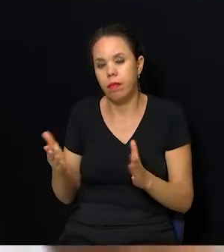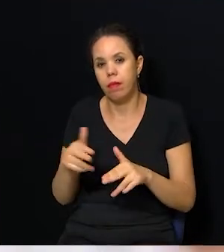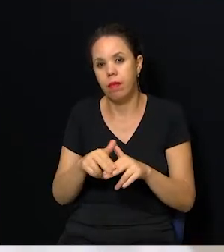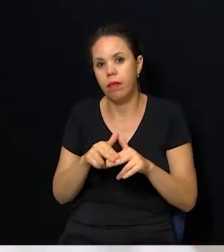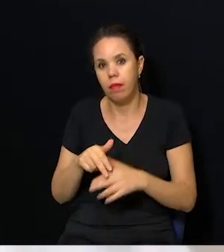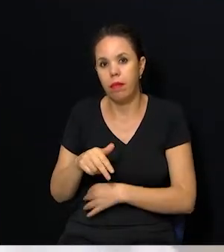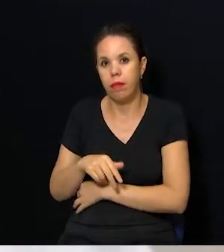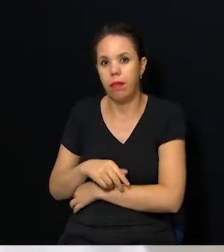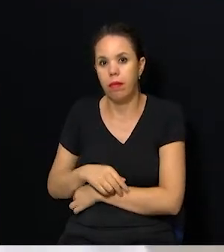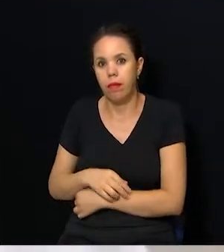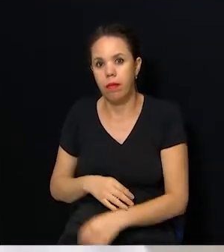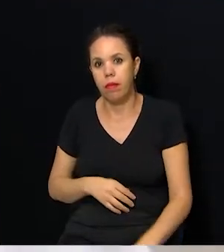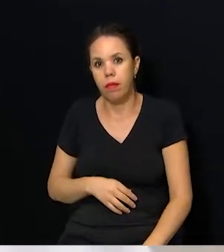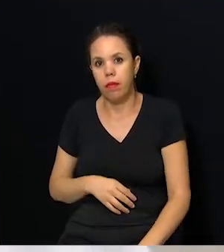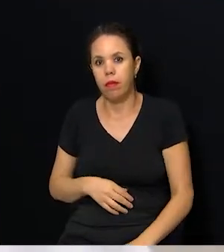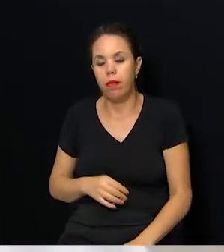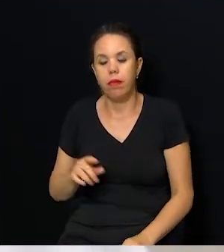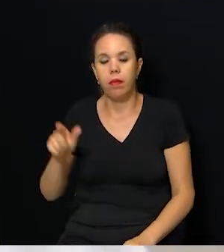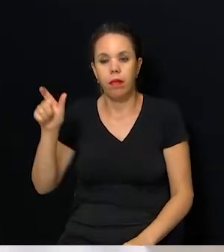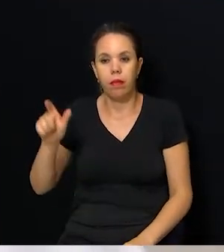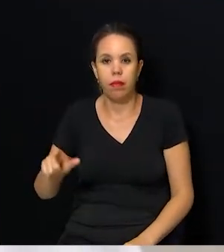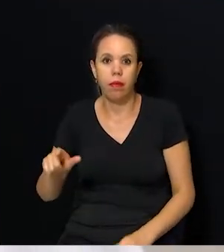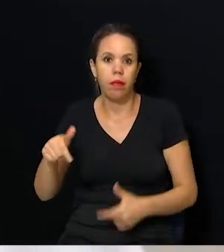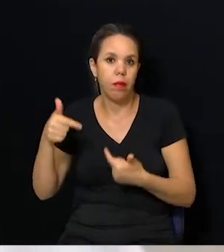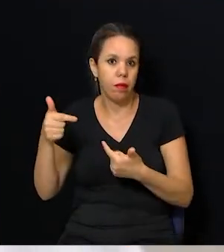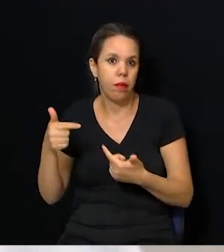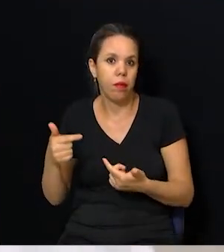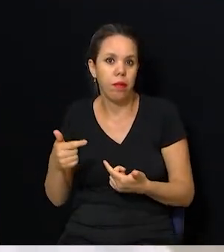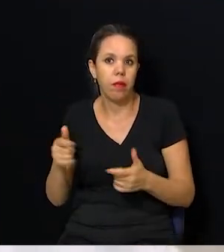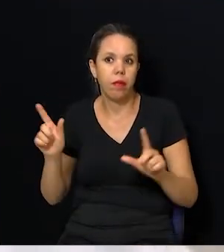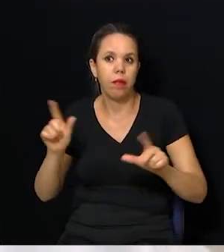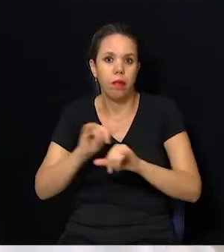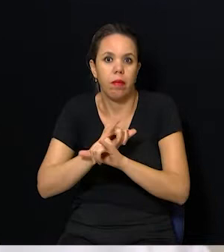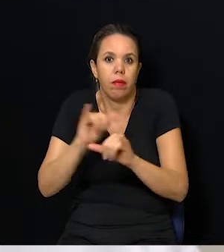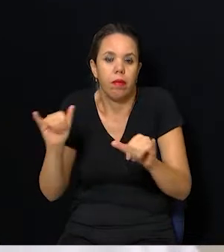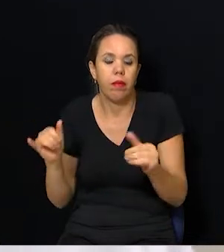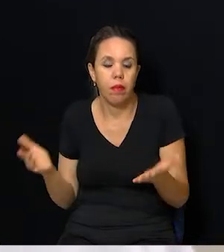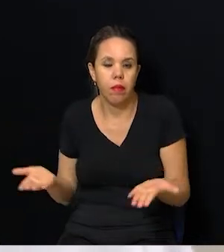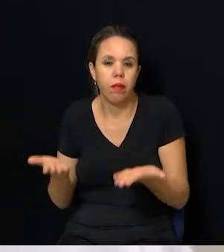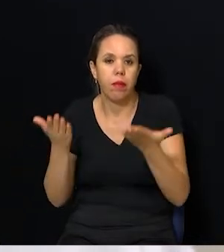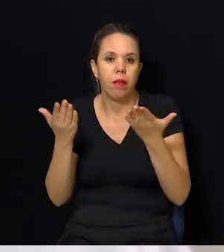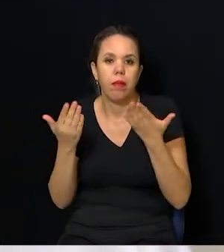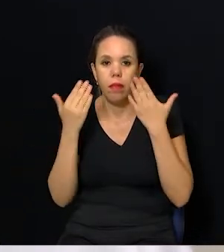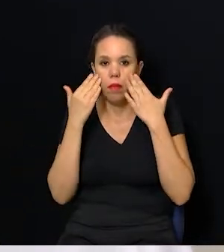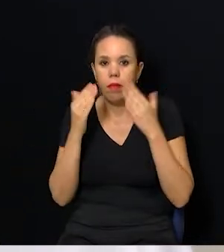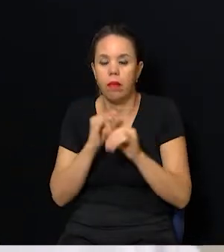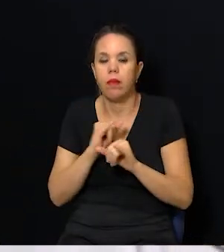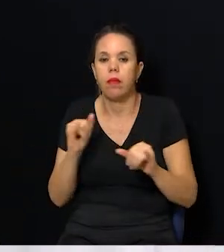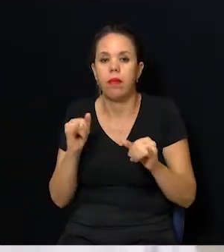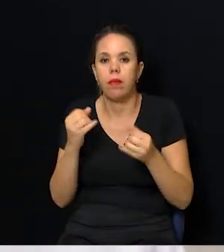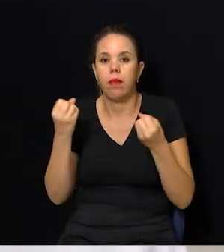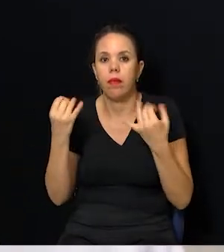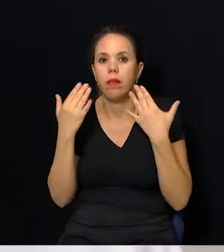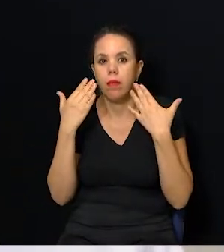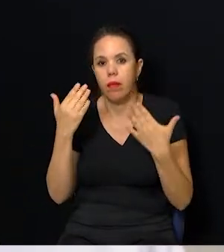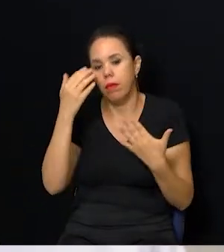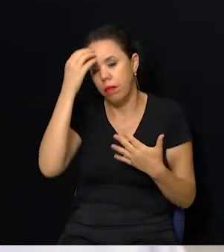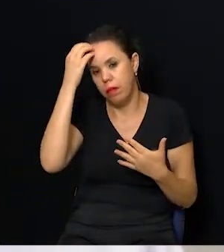conta da personalidade televisiva ter vindo à mídia e